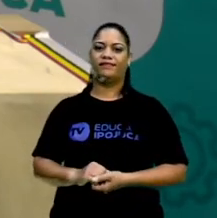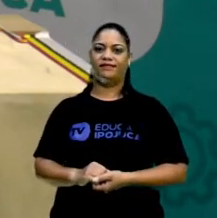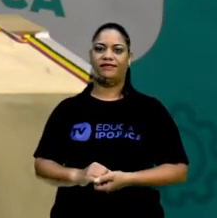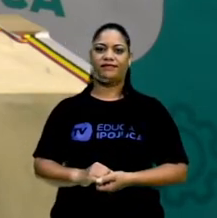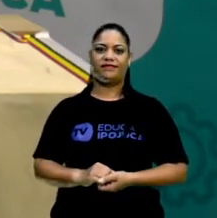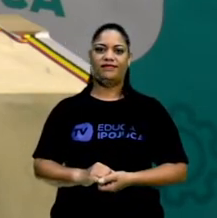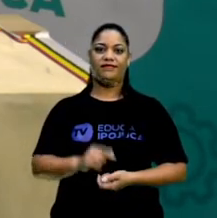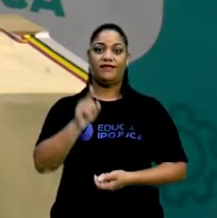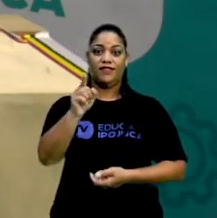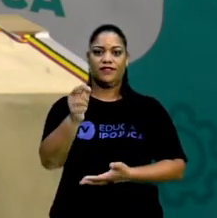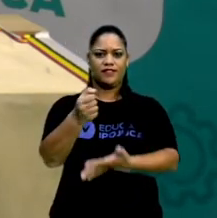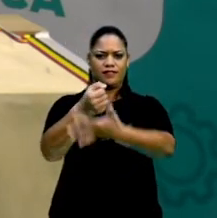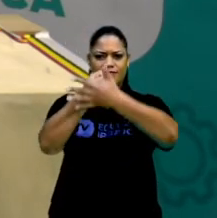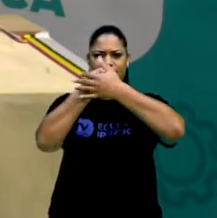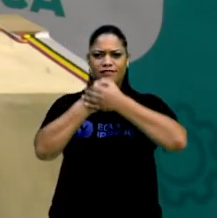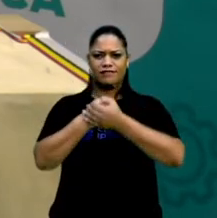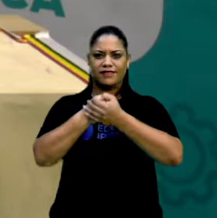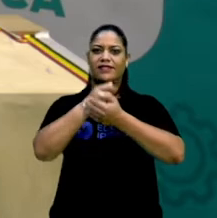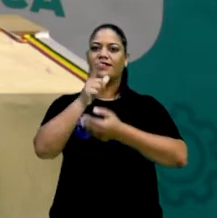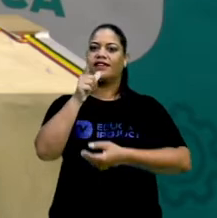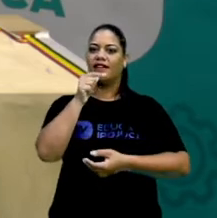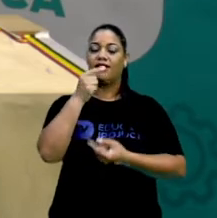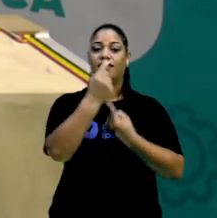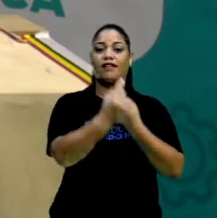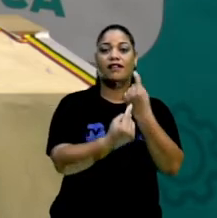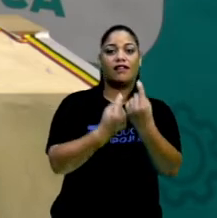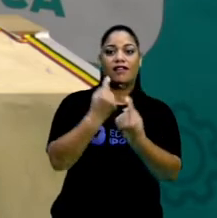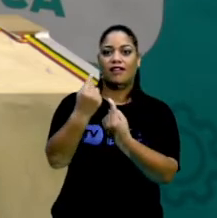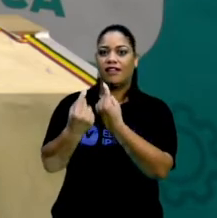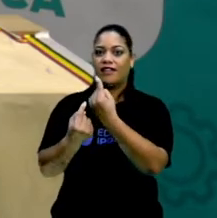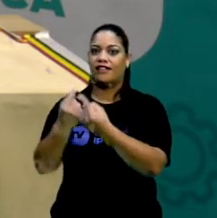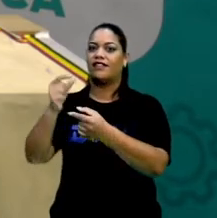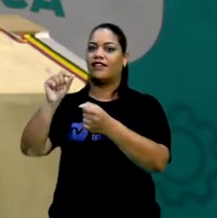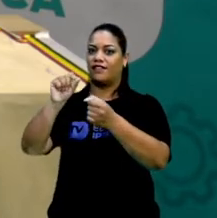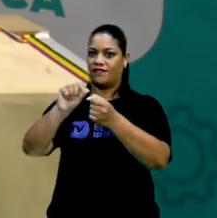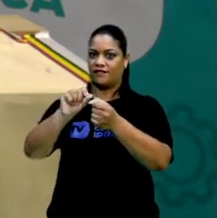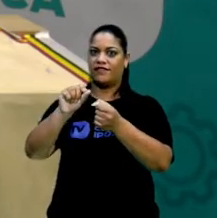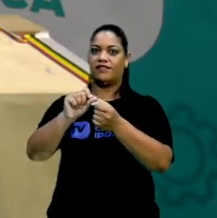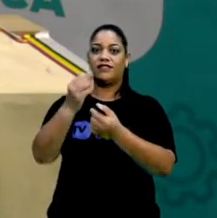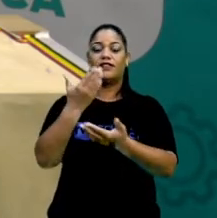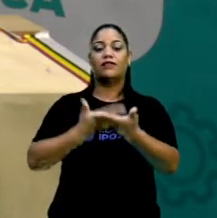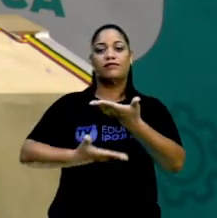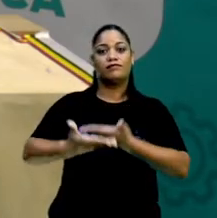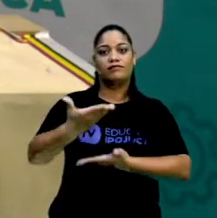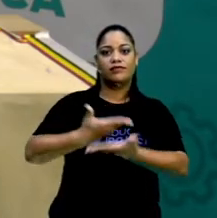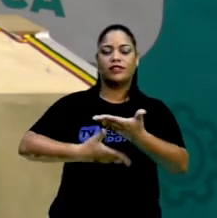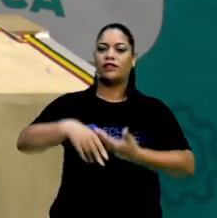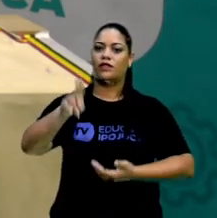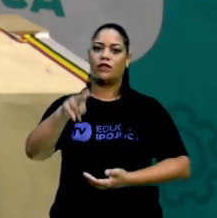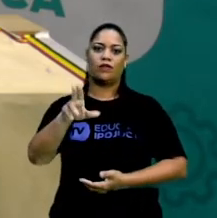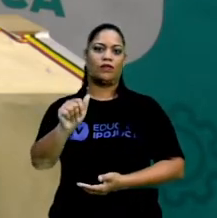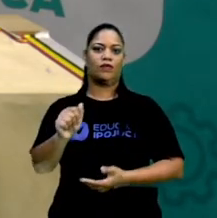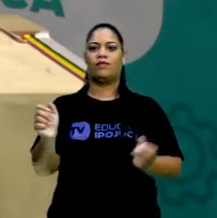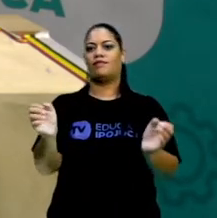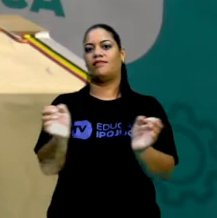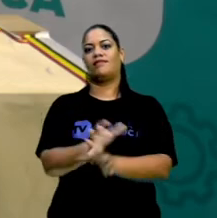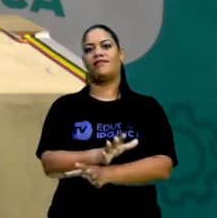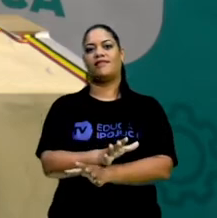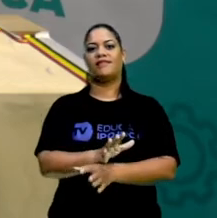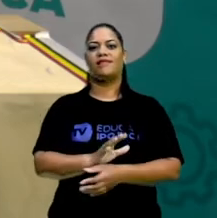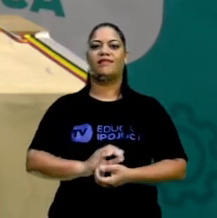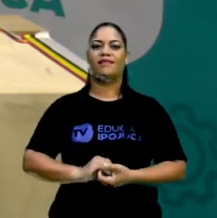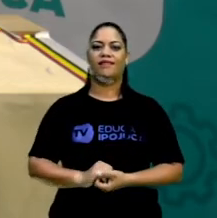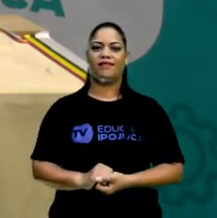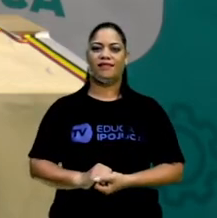Seja um protetor da água. Cada um fazendo a sua parte, a água nunca irá acabar.